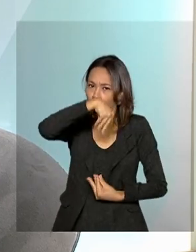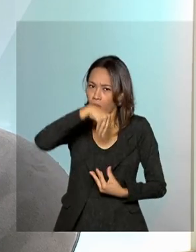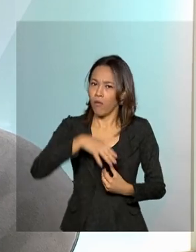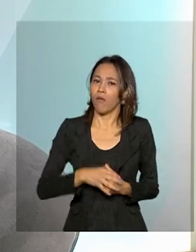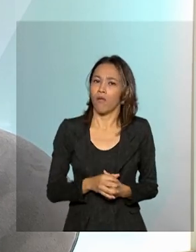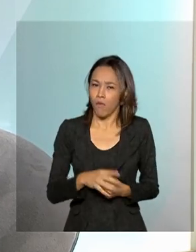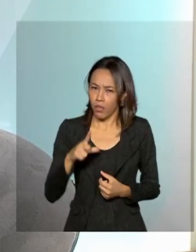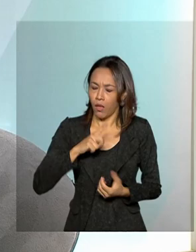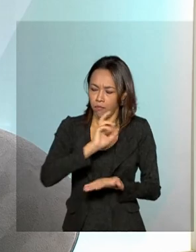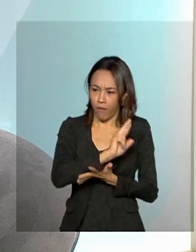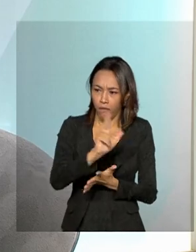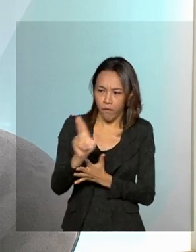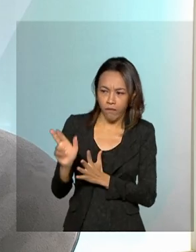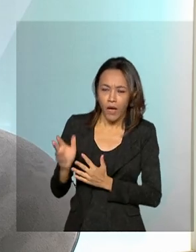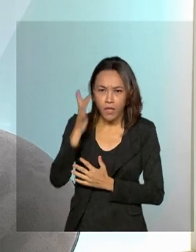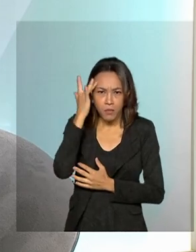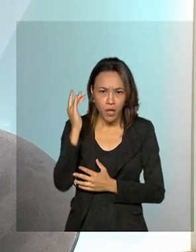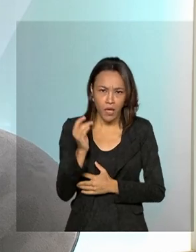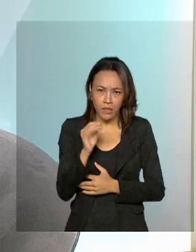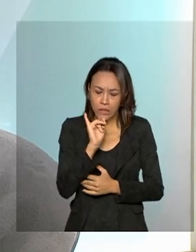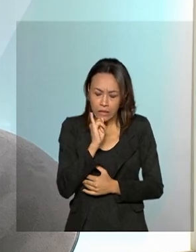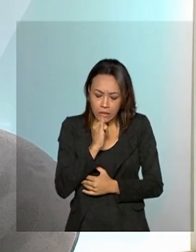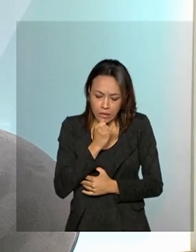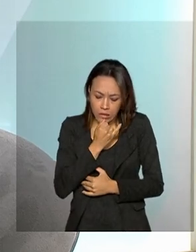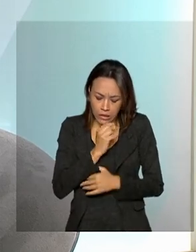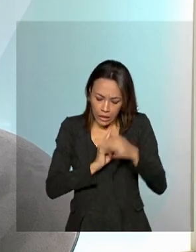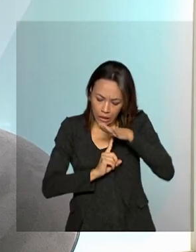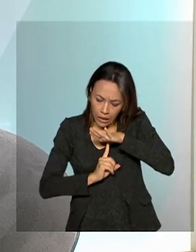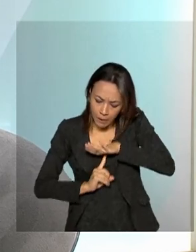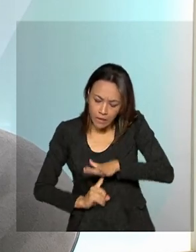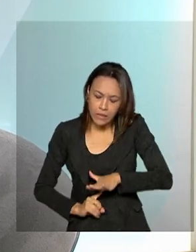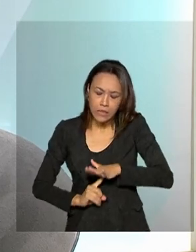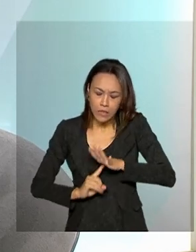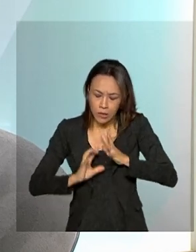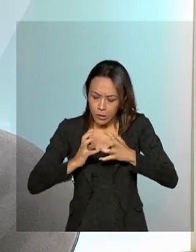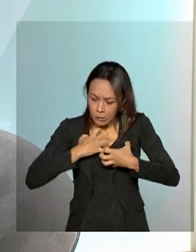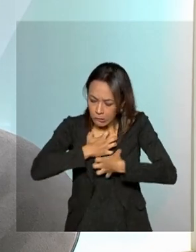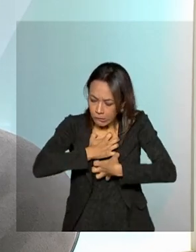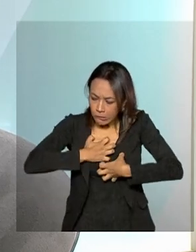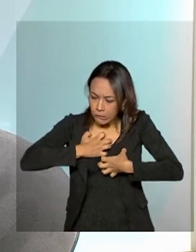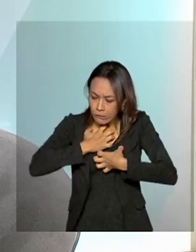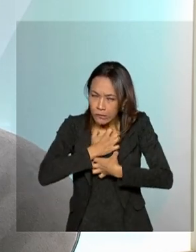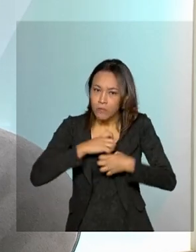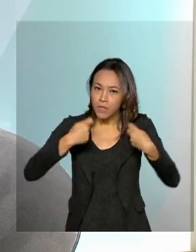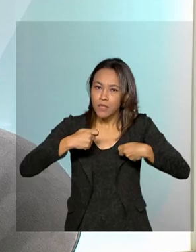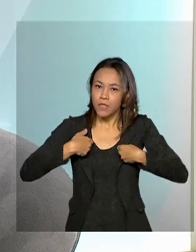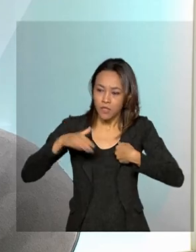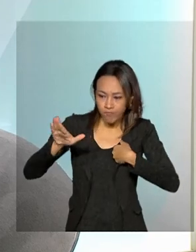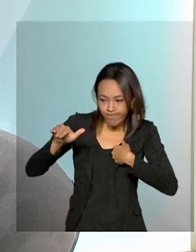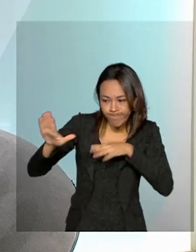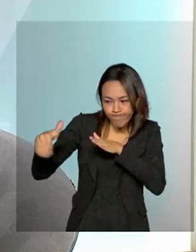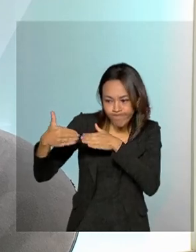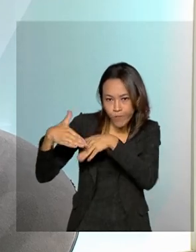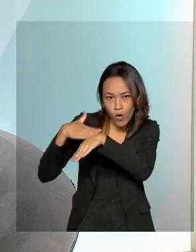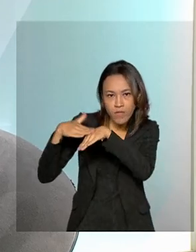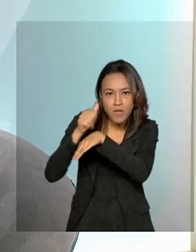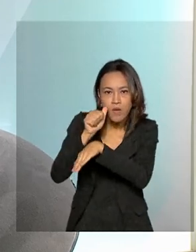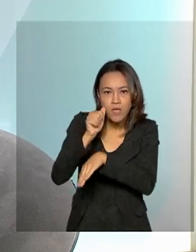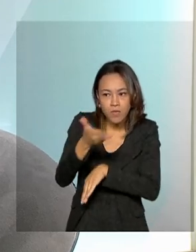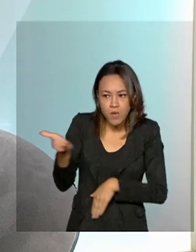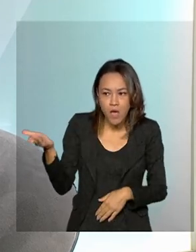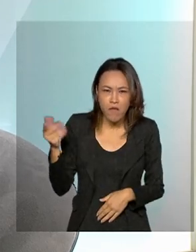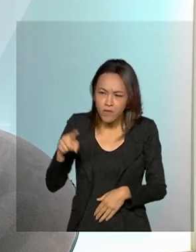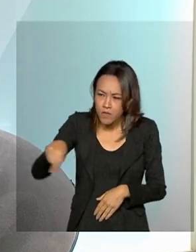temos muitas mulheres em processo de depressão, em tristeza profunda, em amargura. E nós precisamos falar com essas mulheres. Vocês não